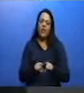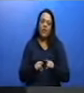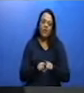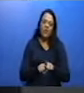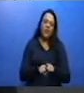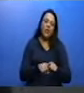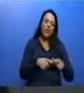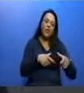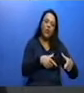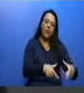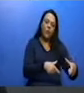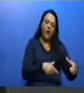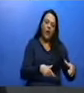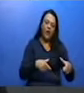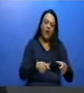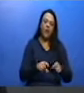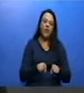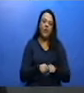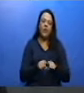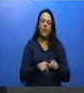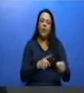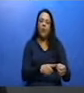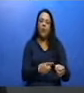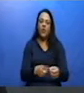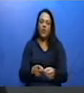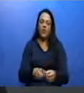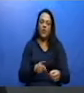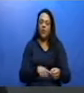município em que ela se localiza.